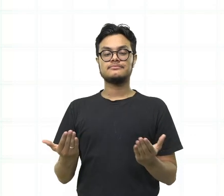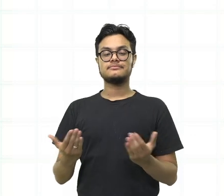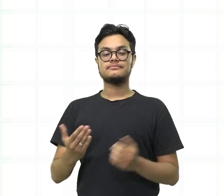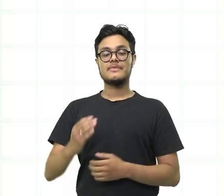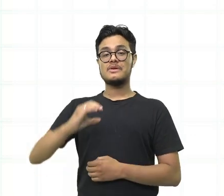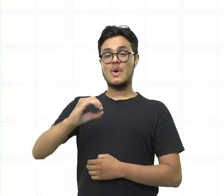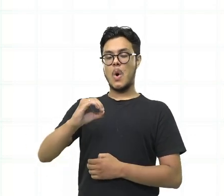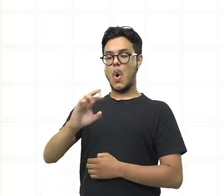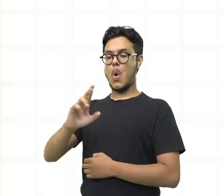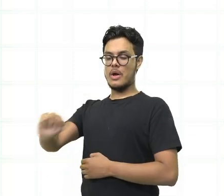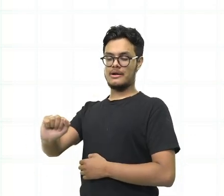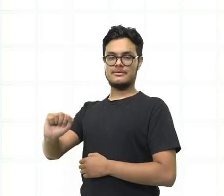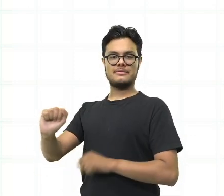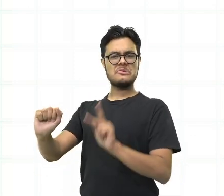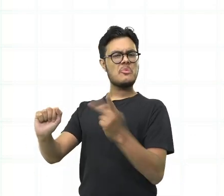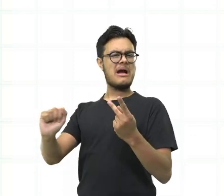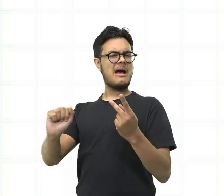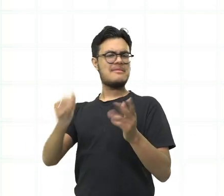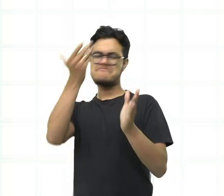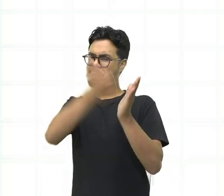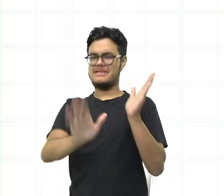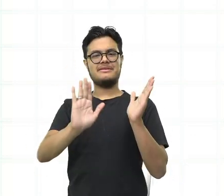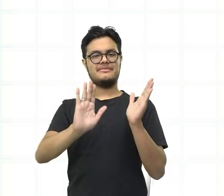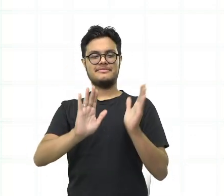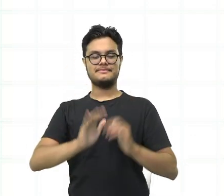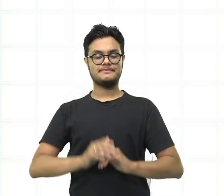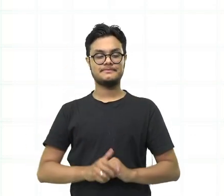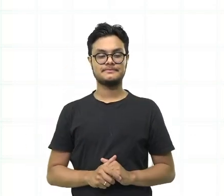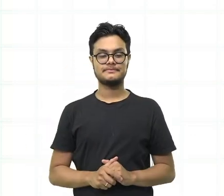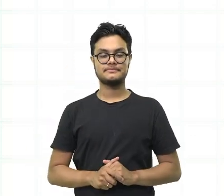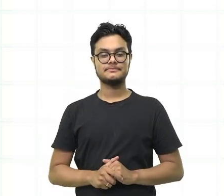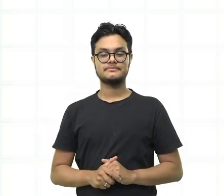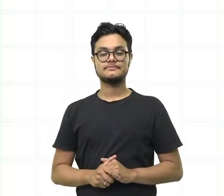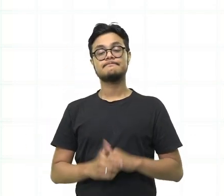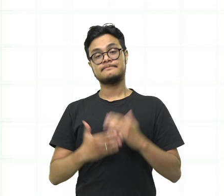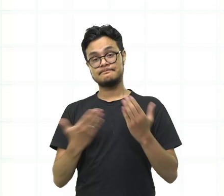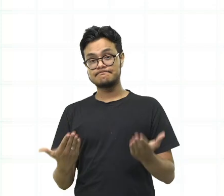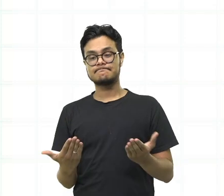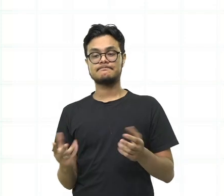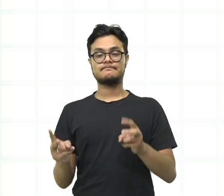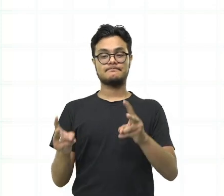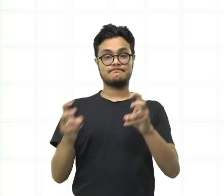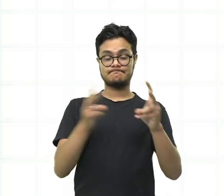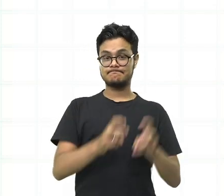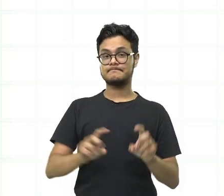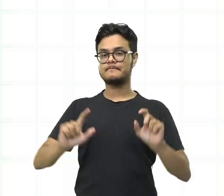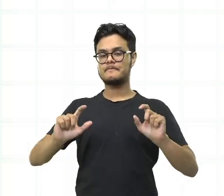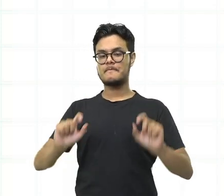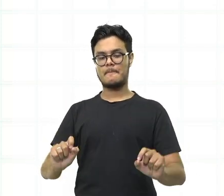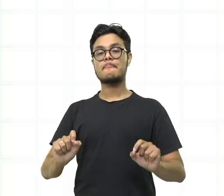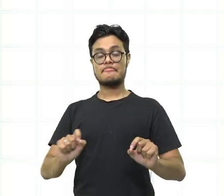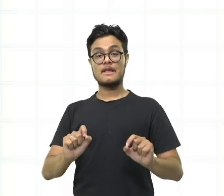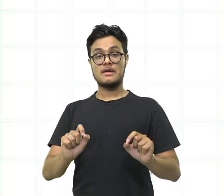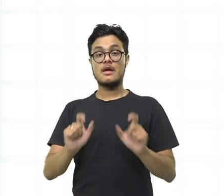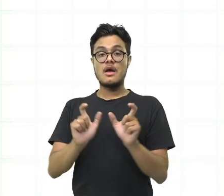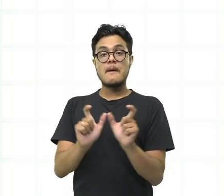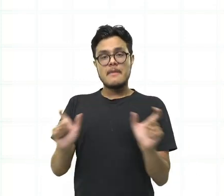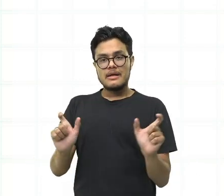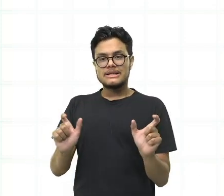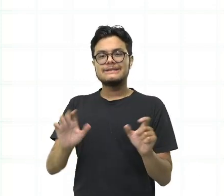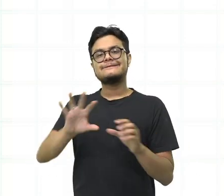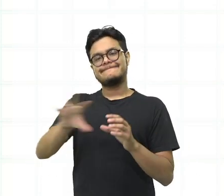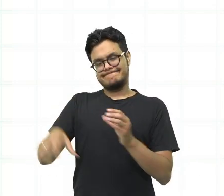O, ó, o bó, e aqui veio o A, urá, certo? Então, percebam que a aglutinação